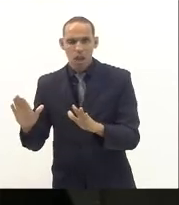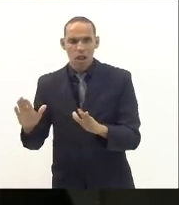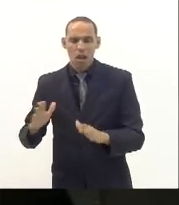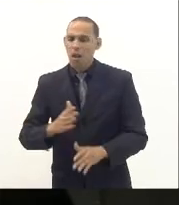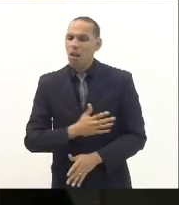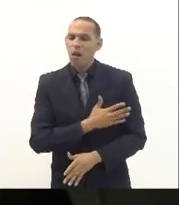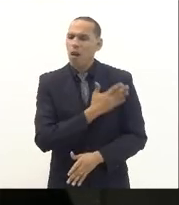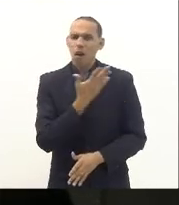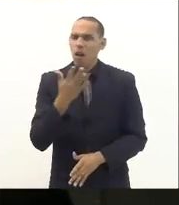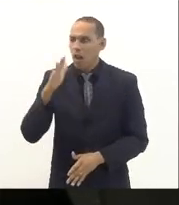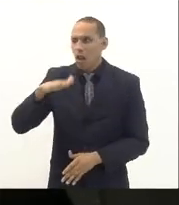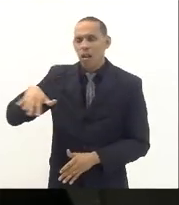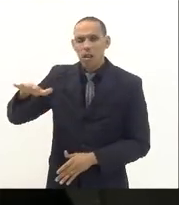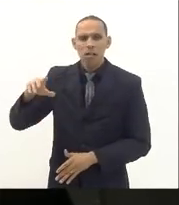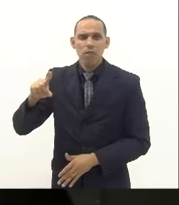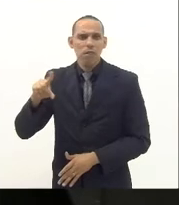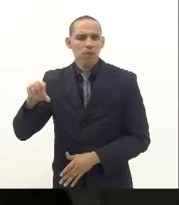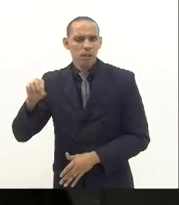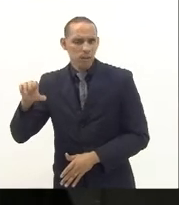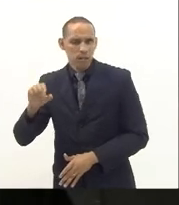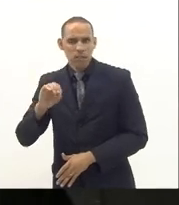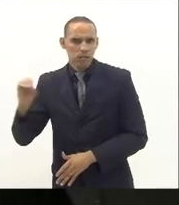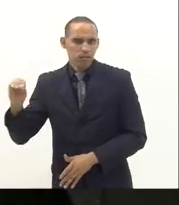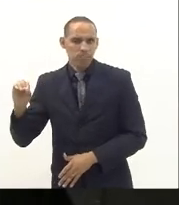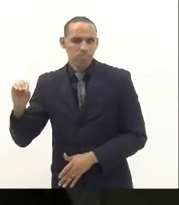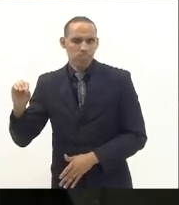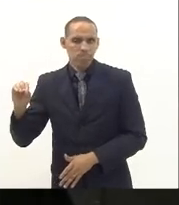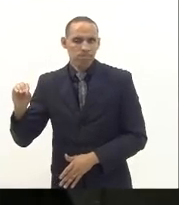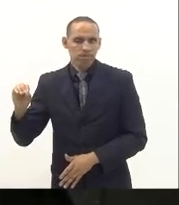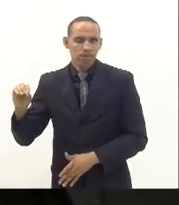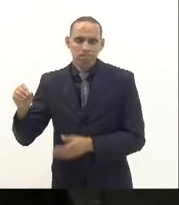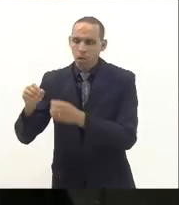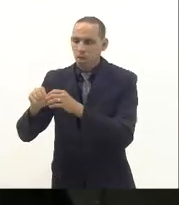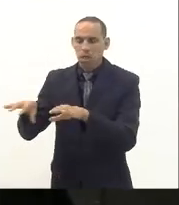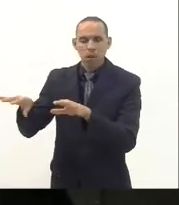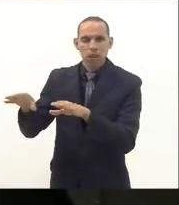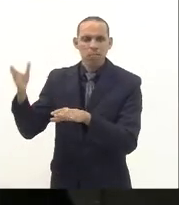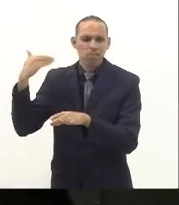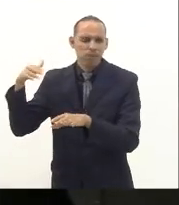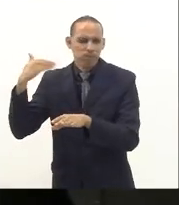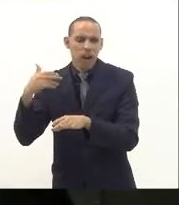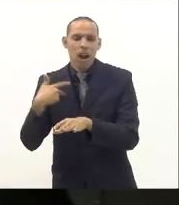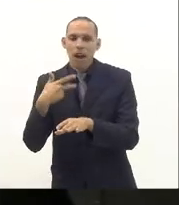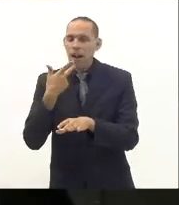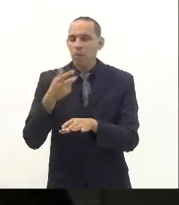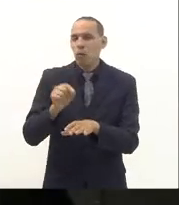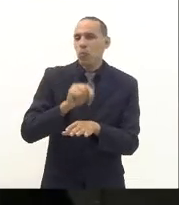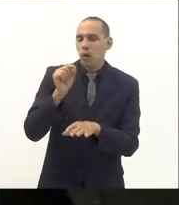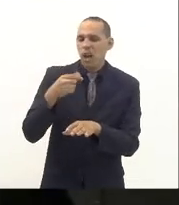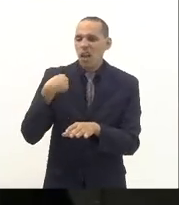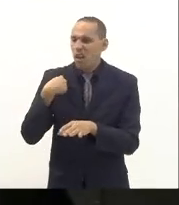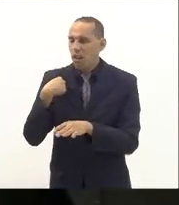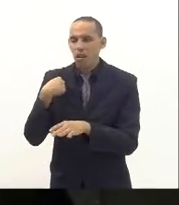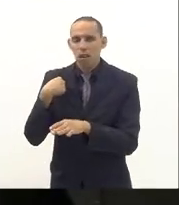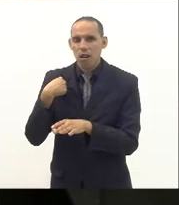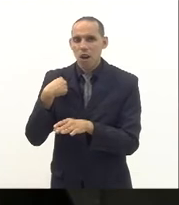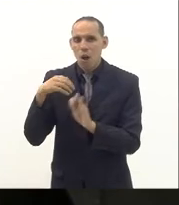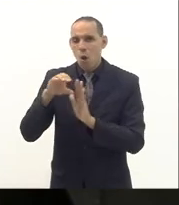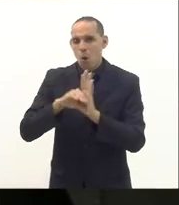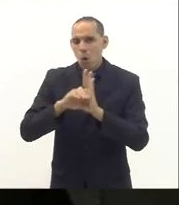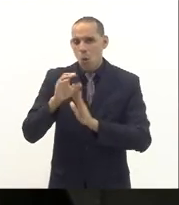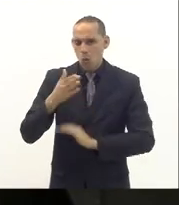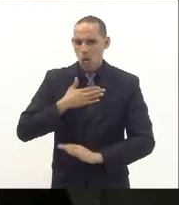horrível para zona oeste e eu dizia época que eu jamais iria colocar no meu